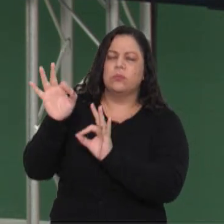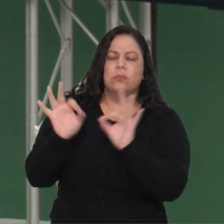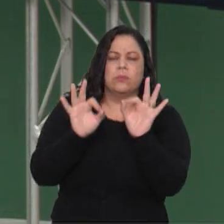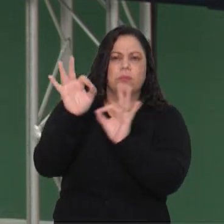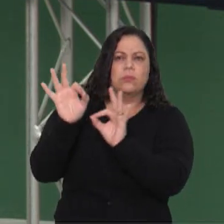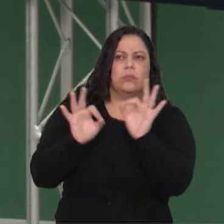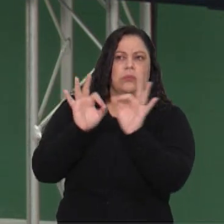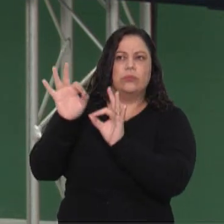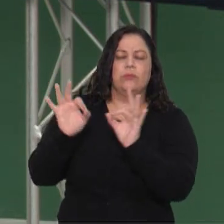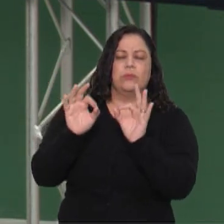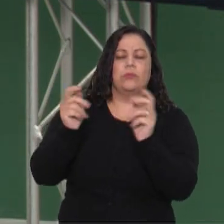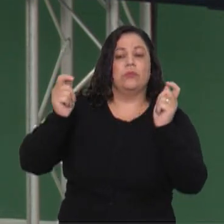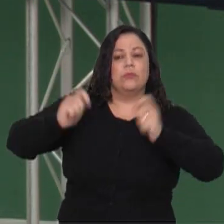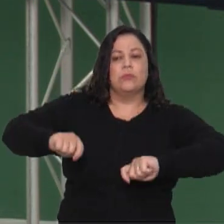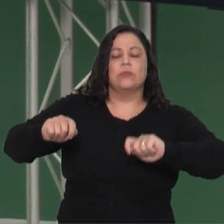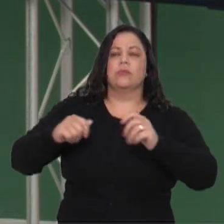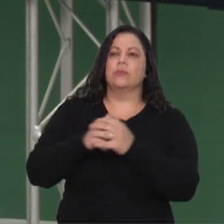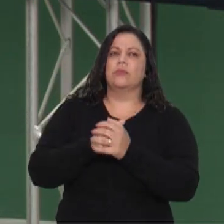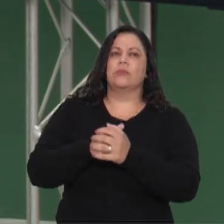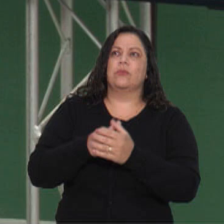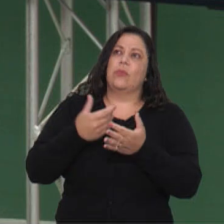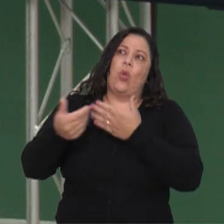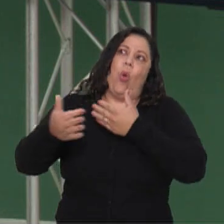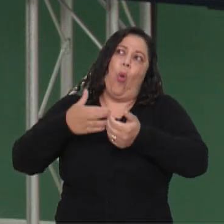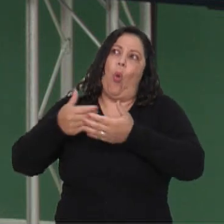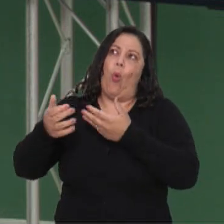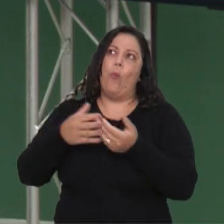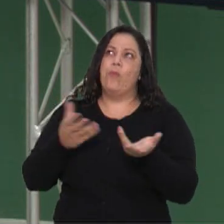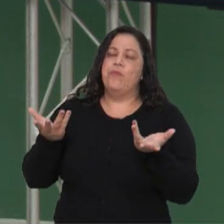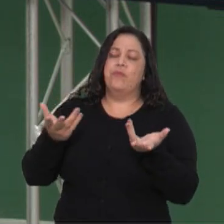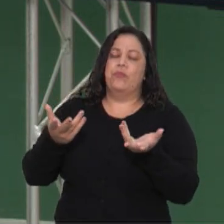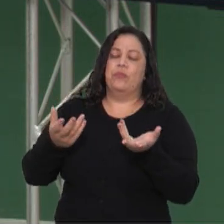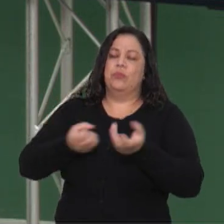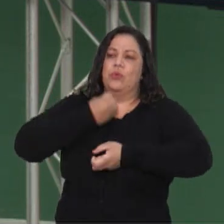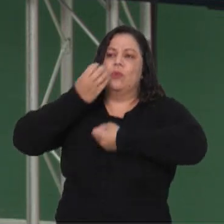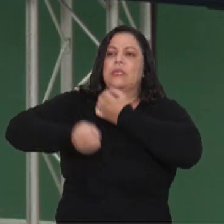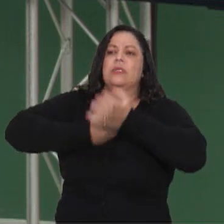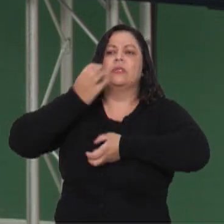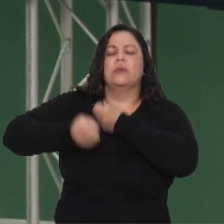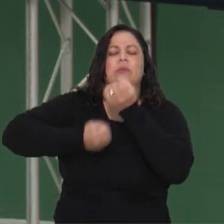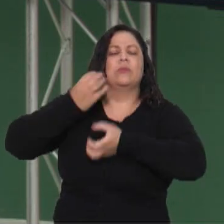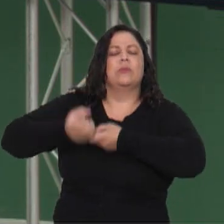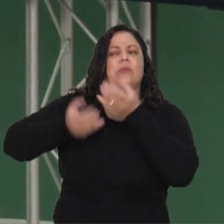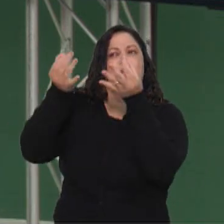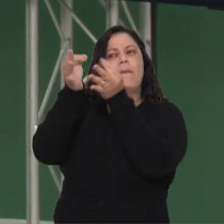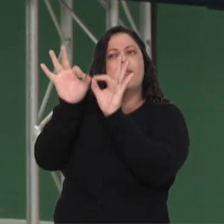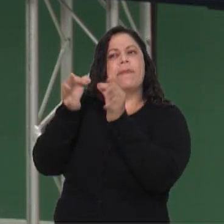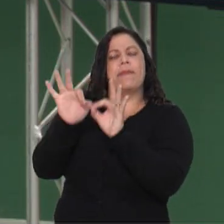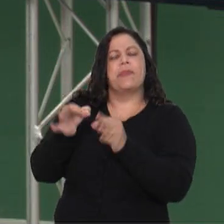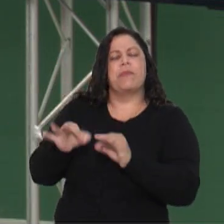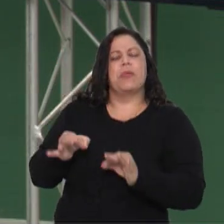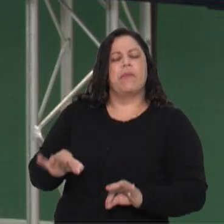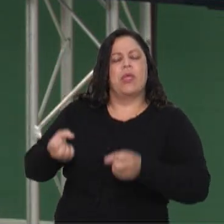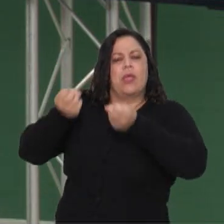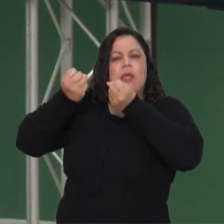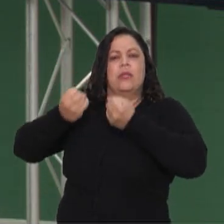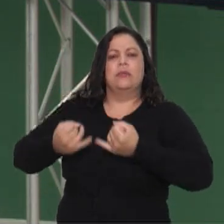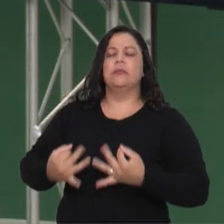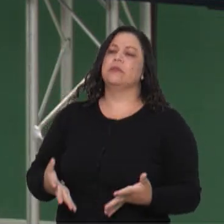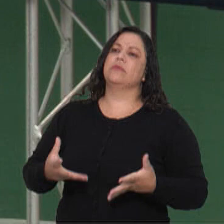uma cadeira que é descrita numa poesia por um poeta. Essa cadeira descrita na poesia pelo poeta, a